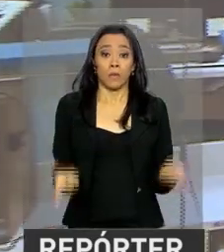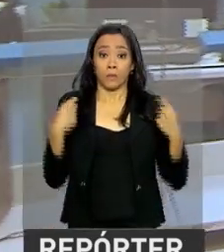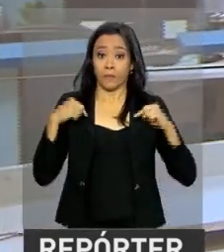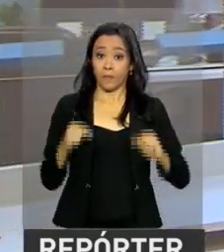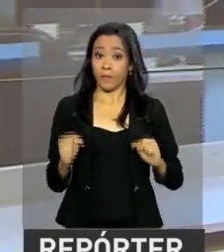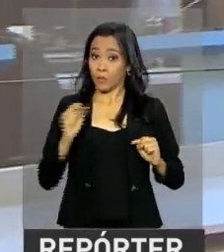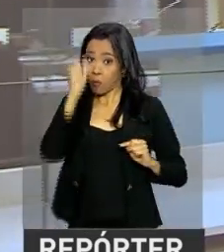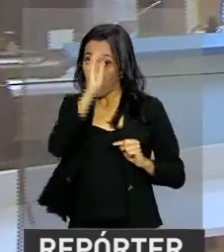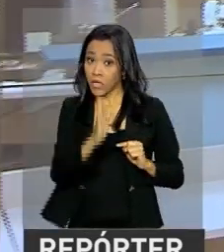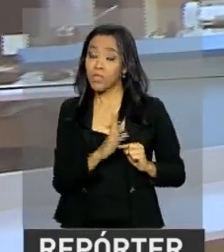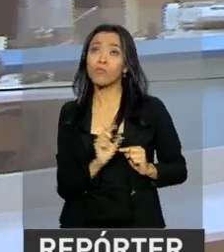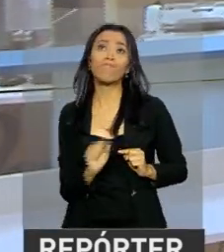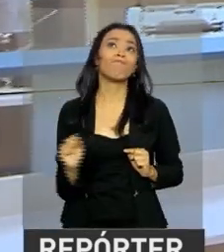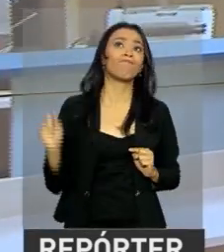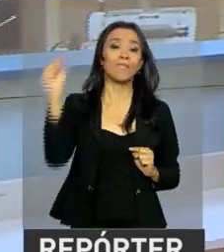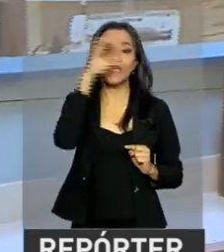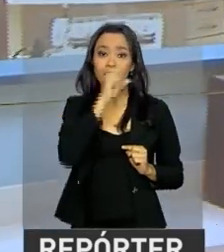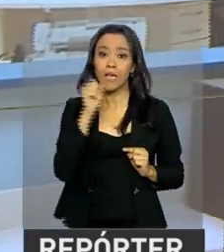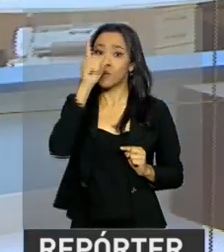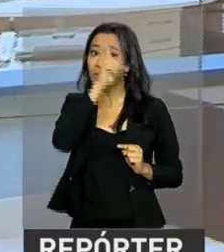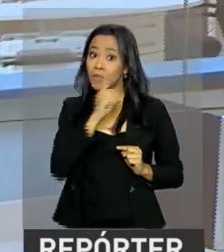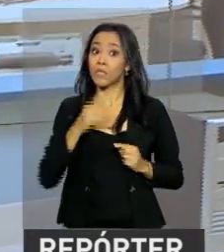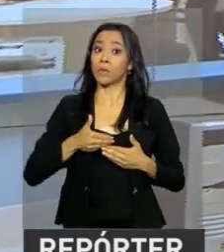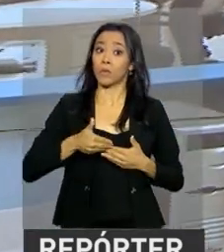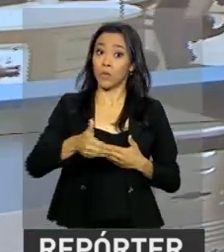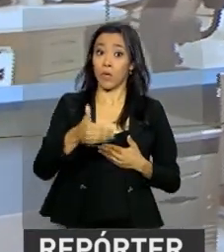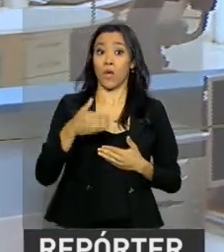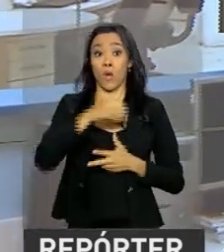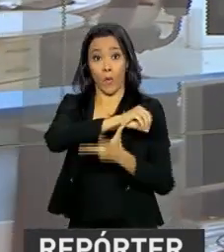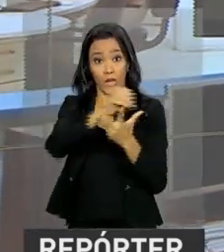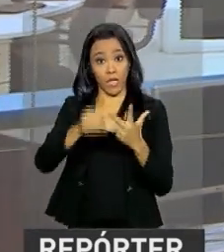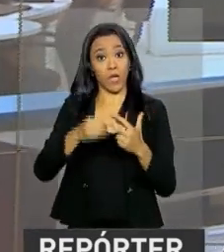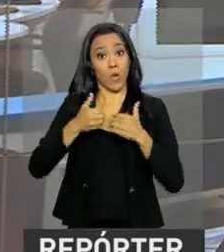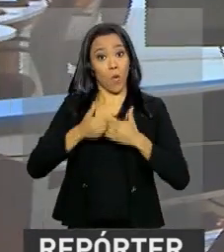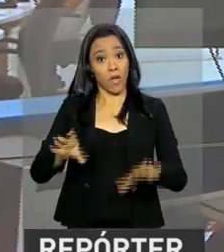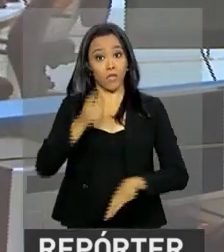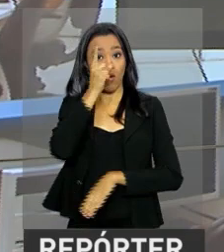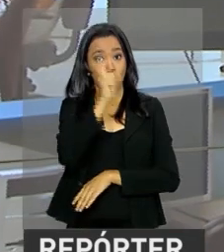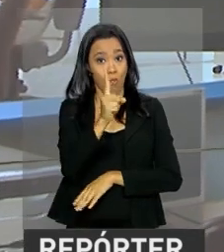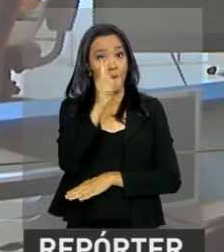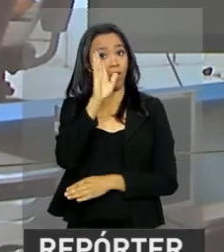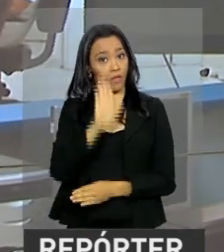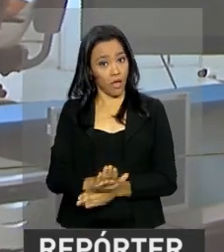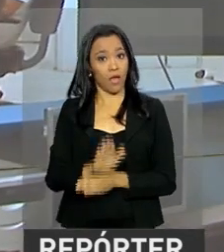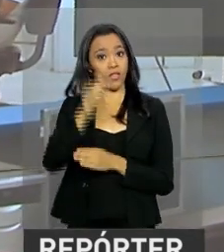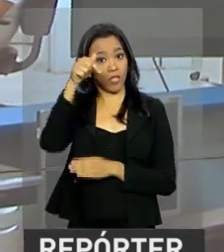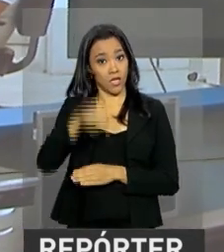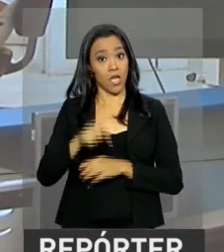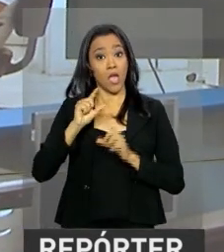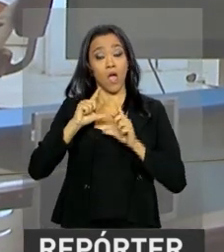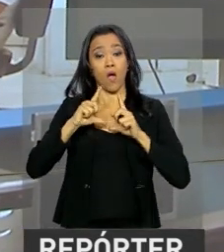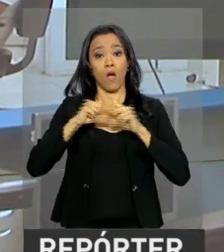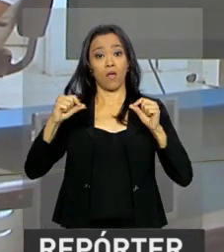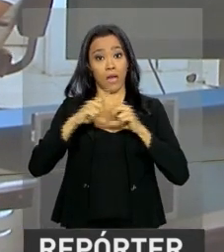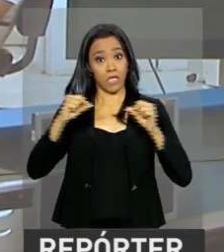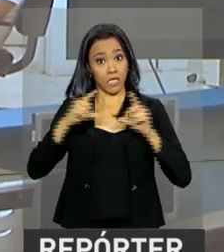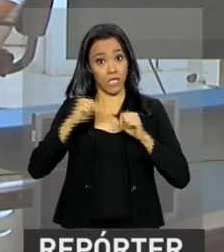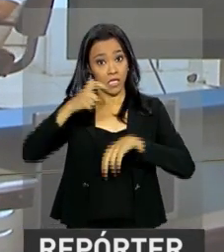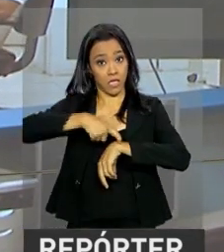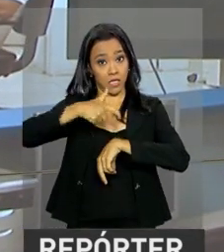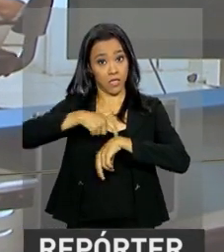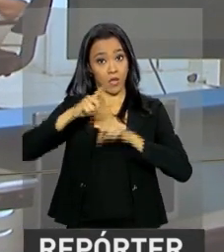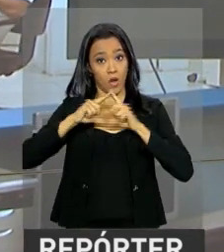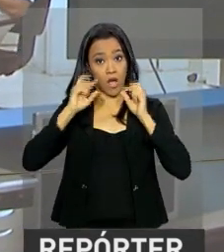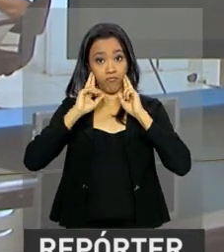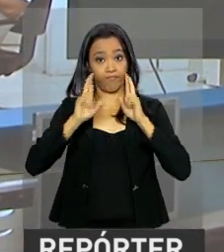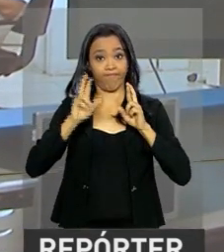todo o país, neste sábado e domingo, o Enem começa a 1h da tarde, no horário aqui de Brasília. Os candidatos